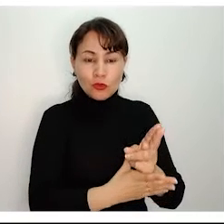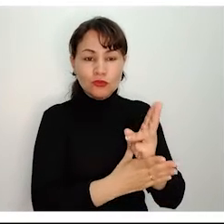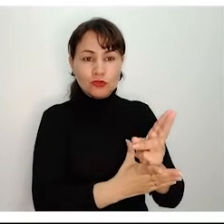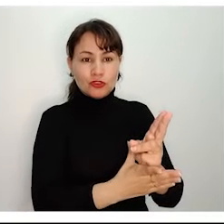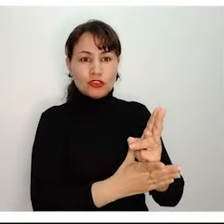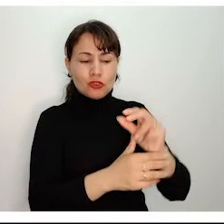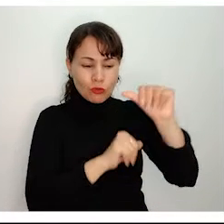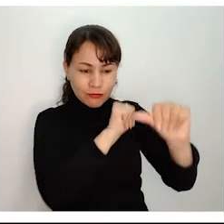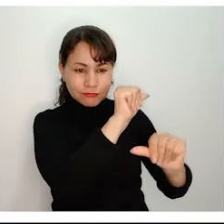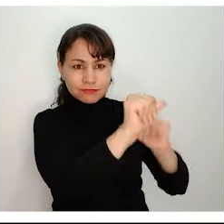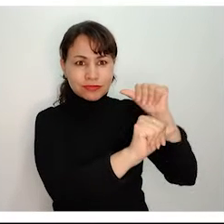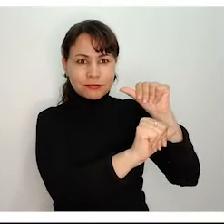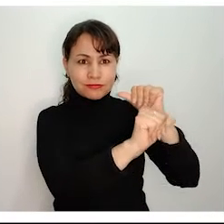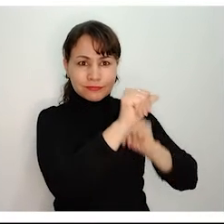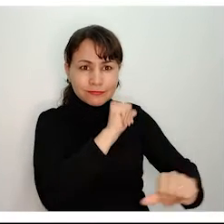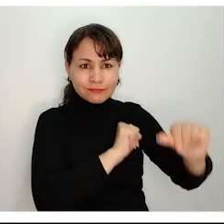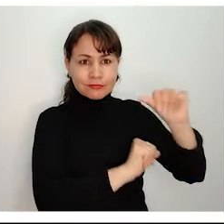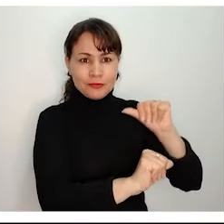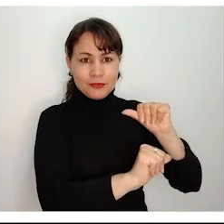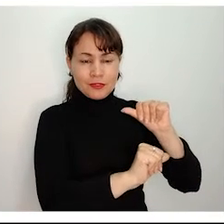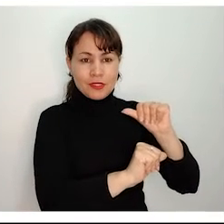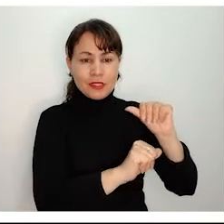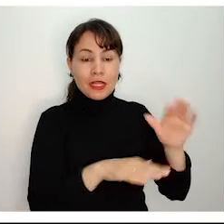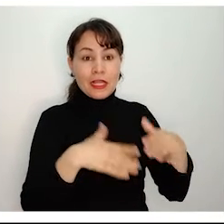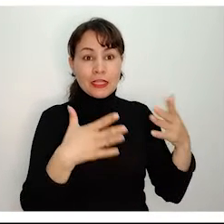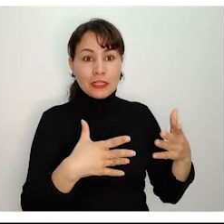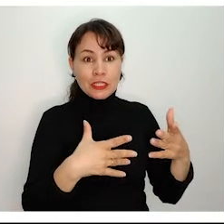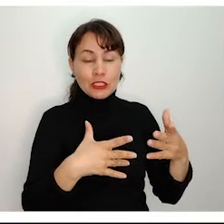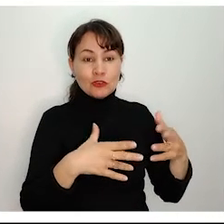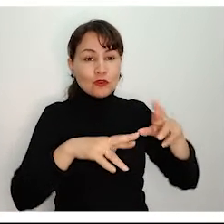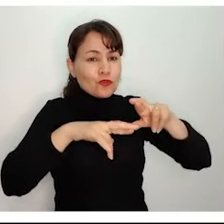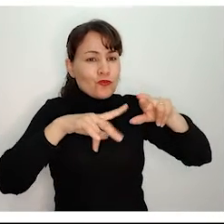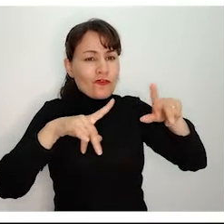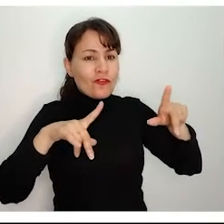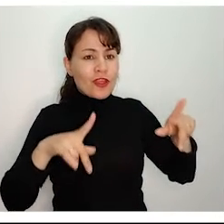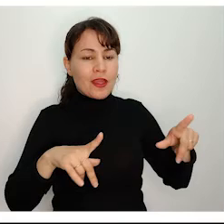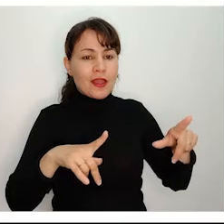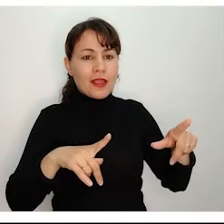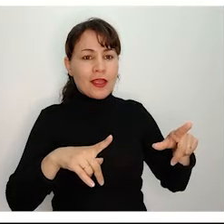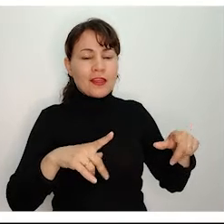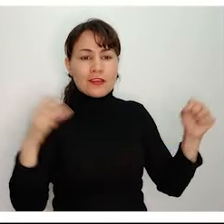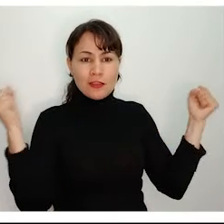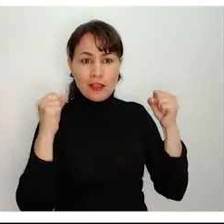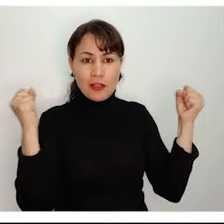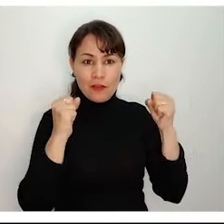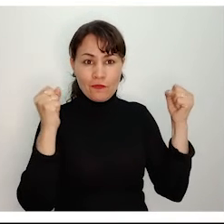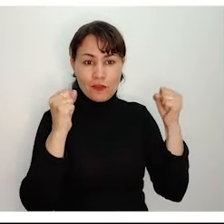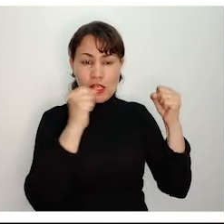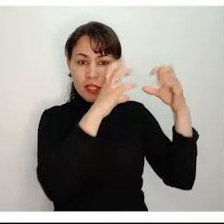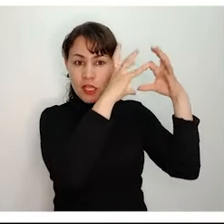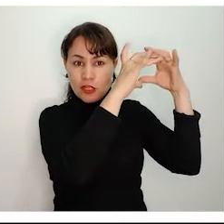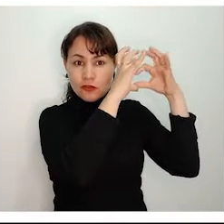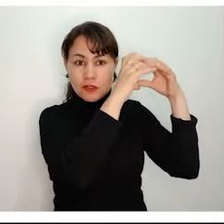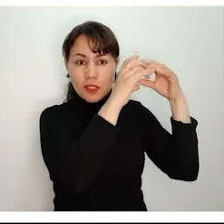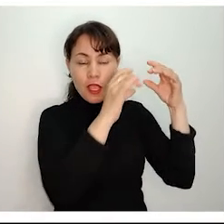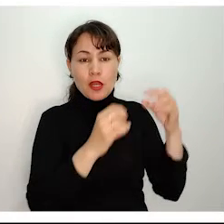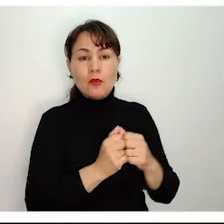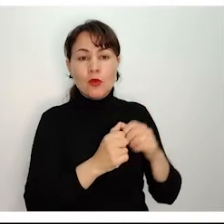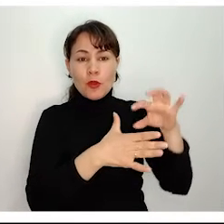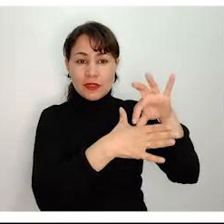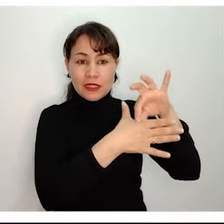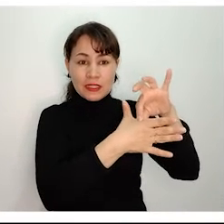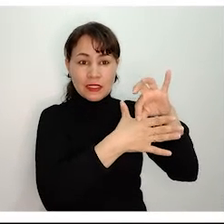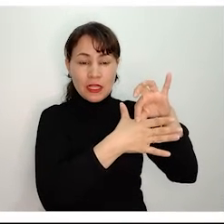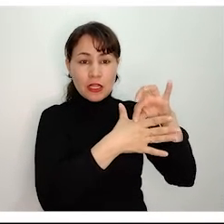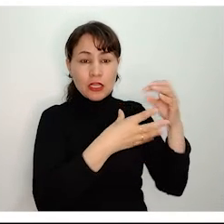em constante alteração, em constante transformação, tanto morfológica, que é na parte física mesmo dele,